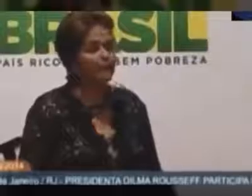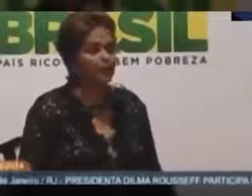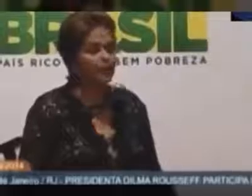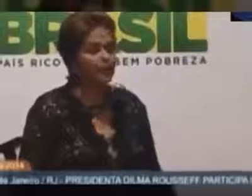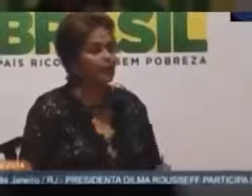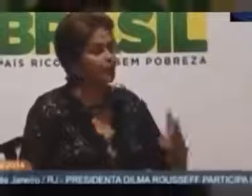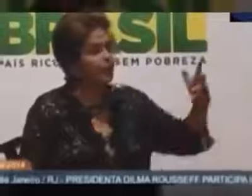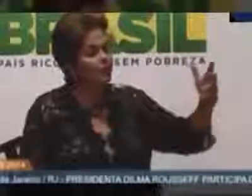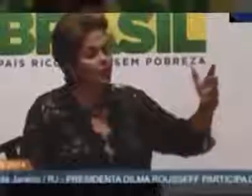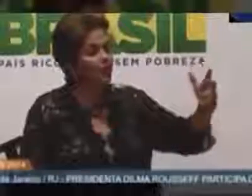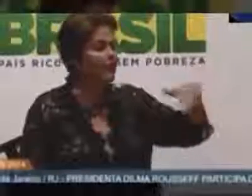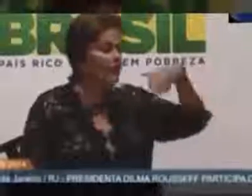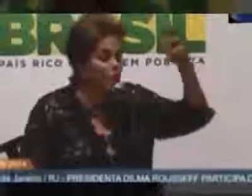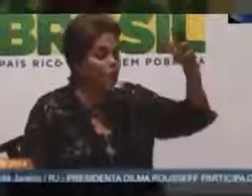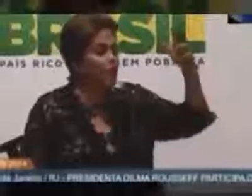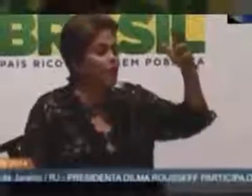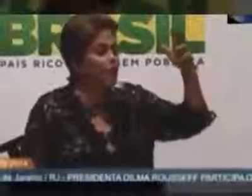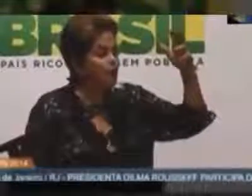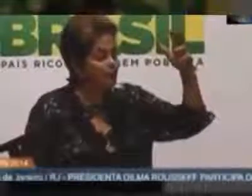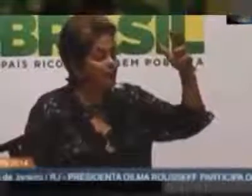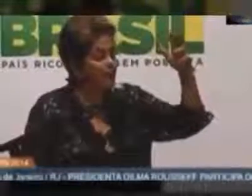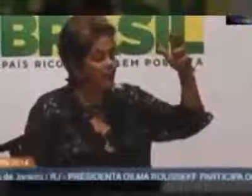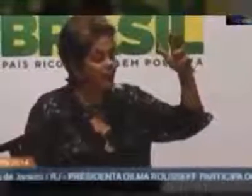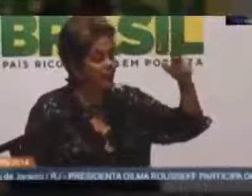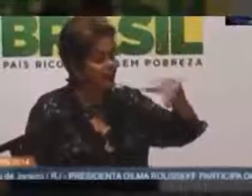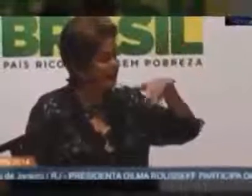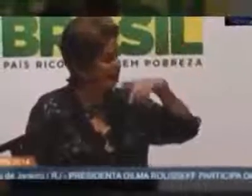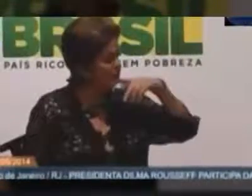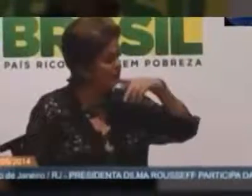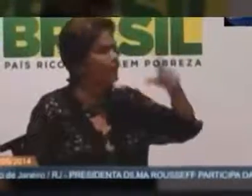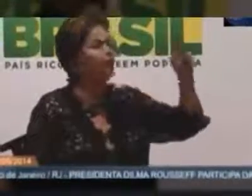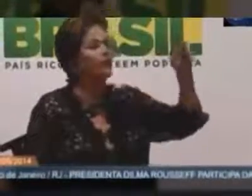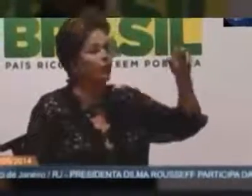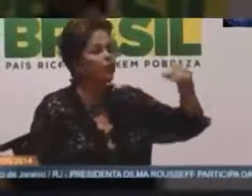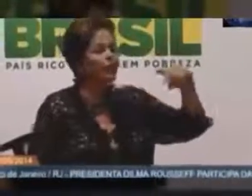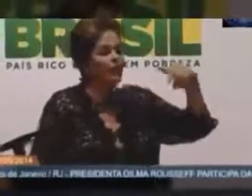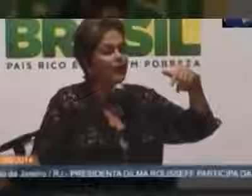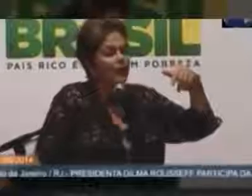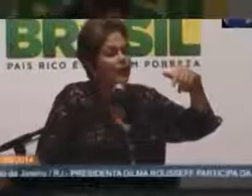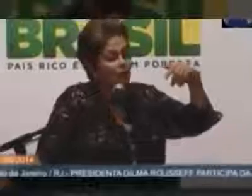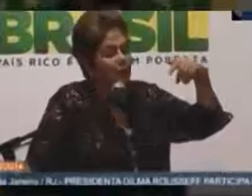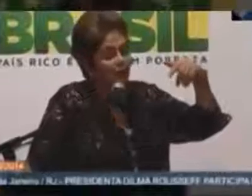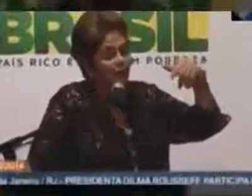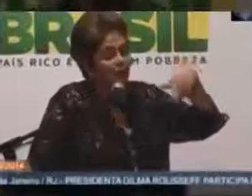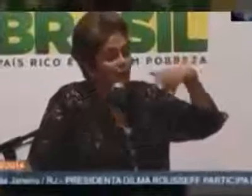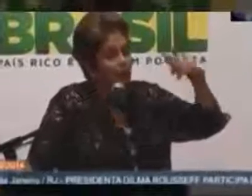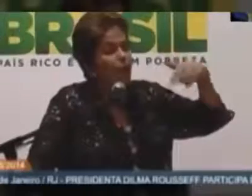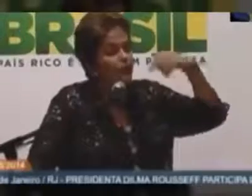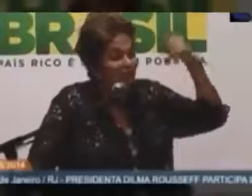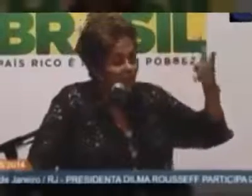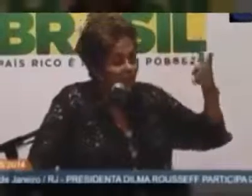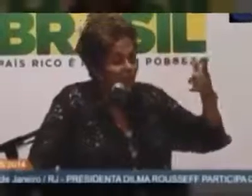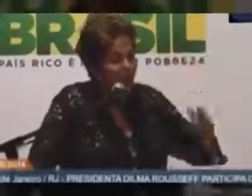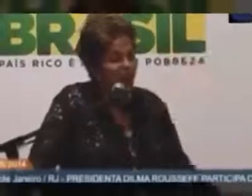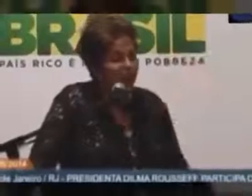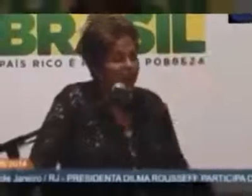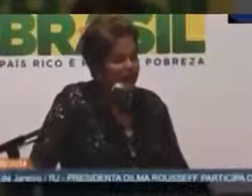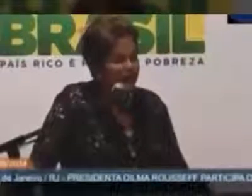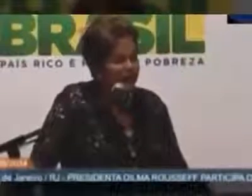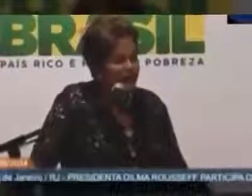1.300.000 pessoas. Outra tem 1 trilhão, aliás, né? Não, é 1 bilhão.